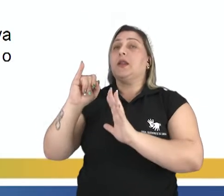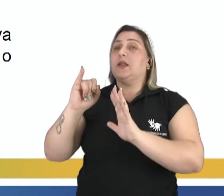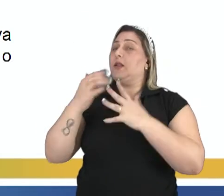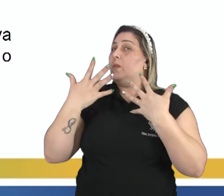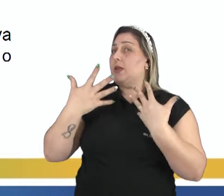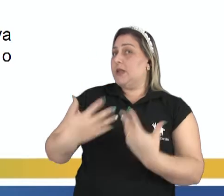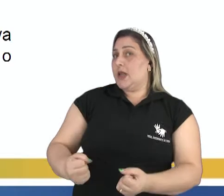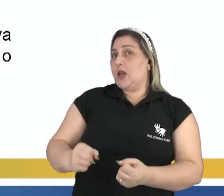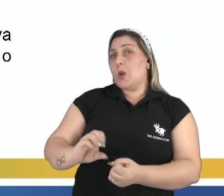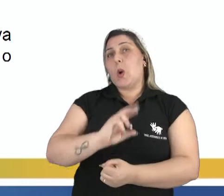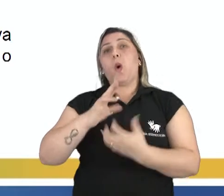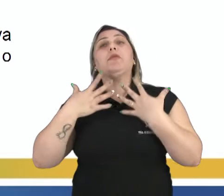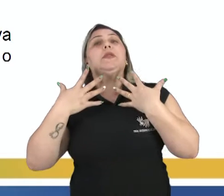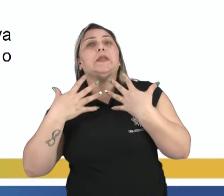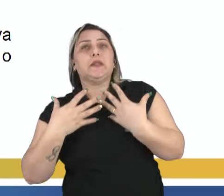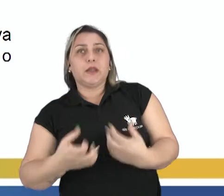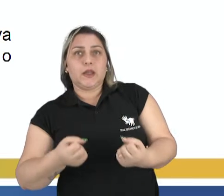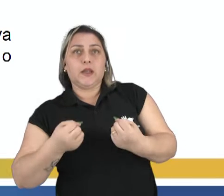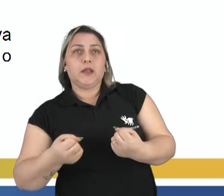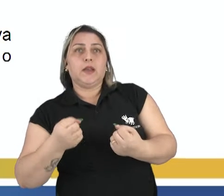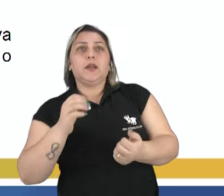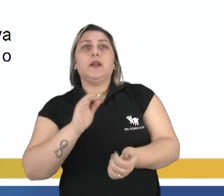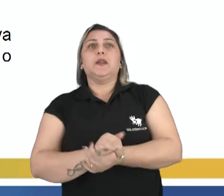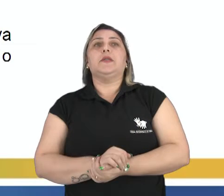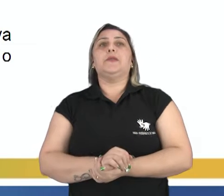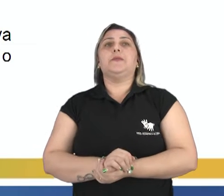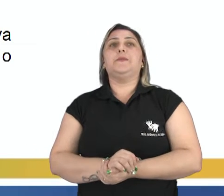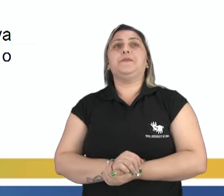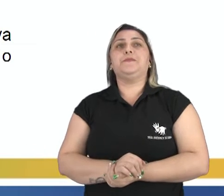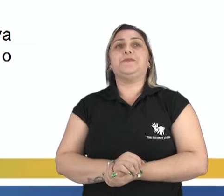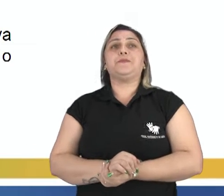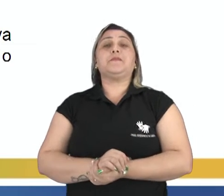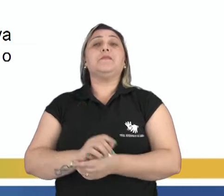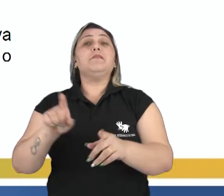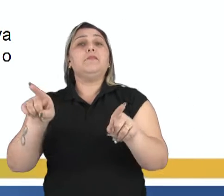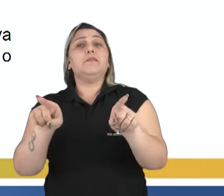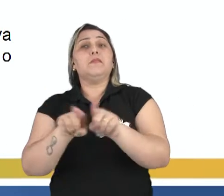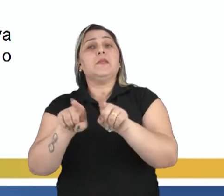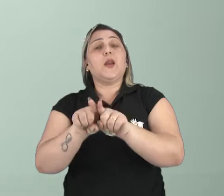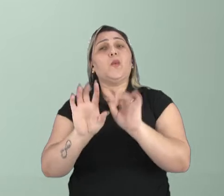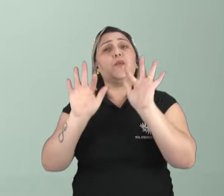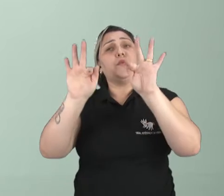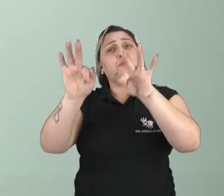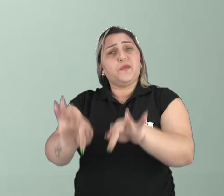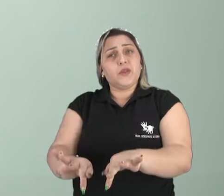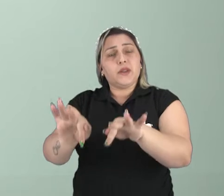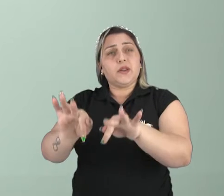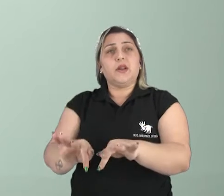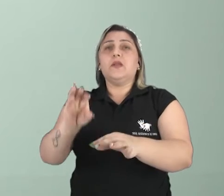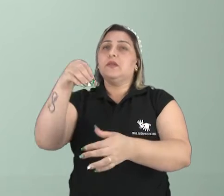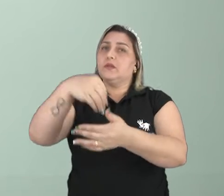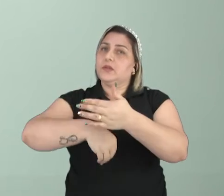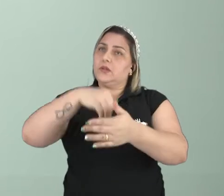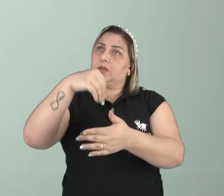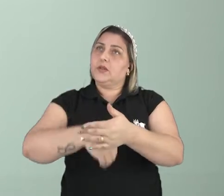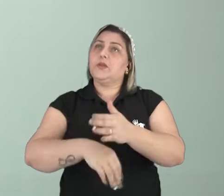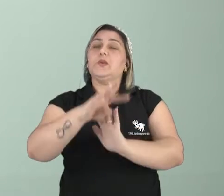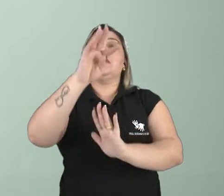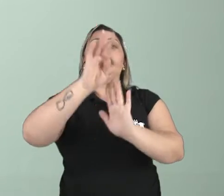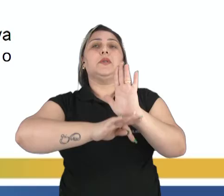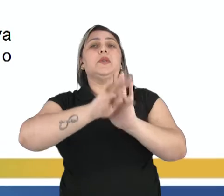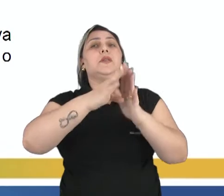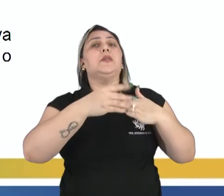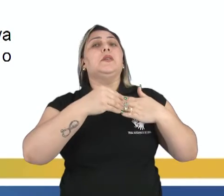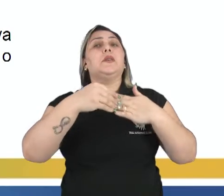à defendida, que seja ali a contra-argumentação. Então, ele vai dentro aqui do corpo do texto trazer